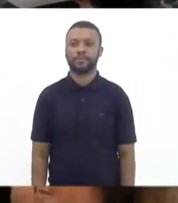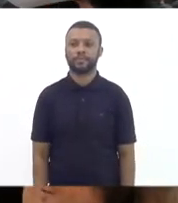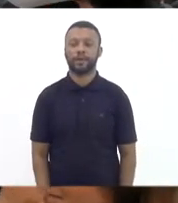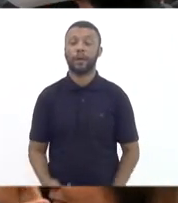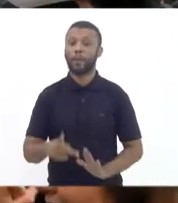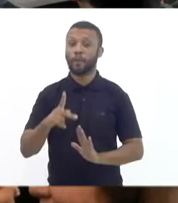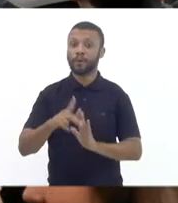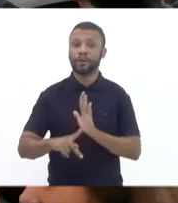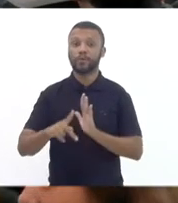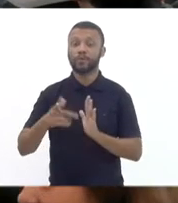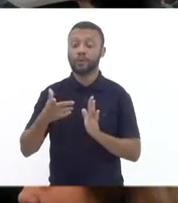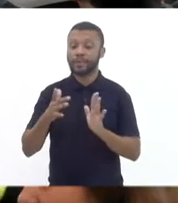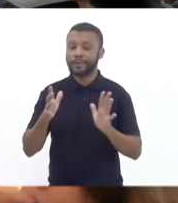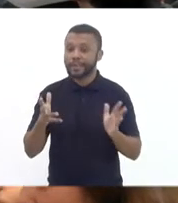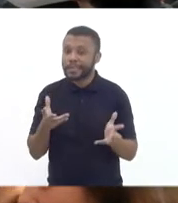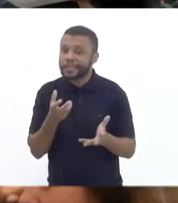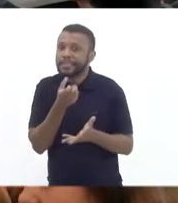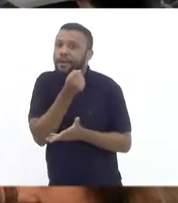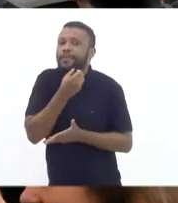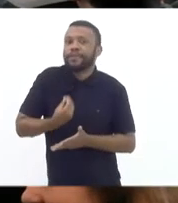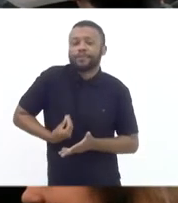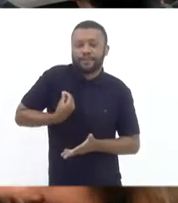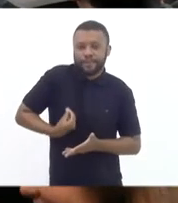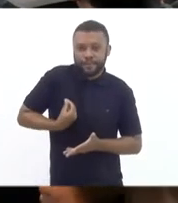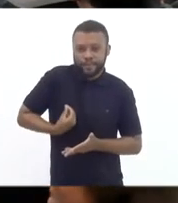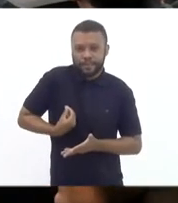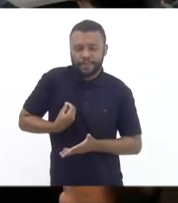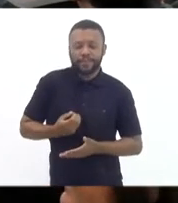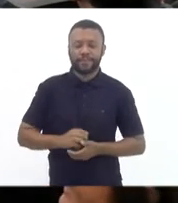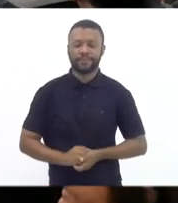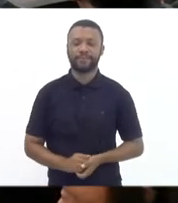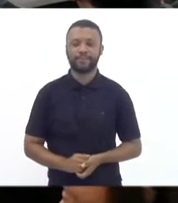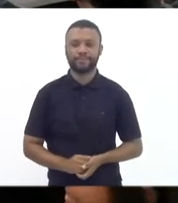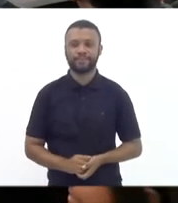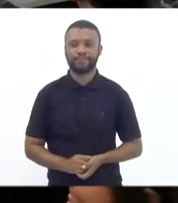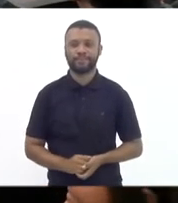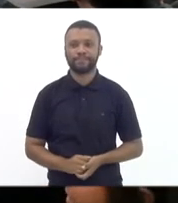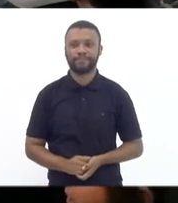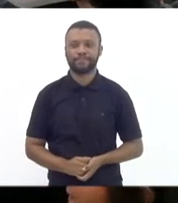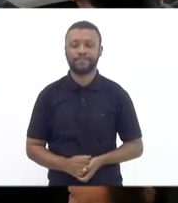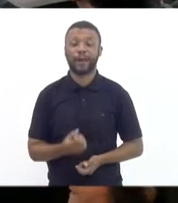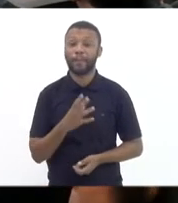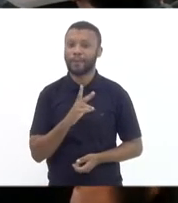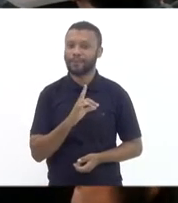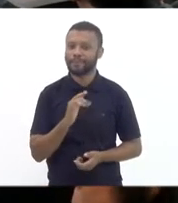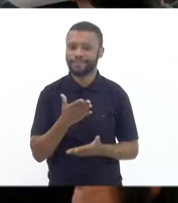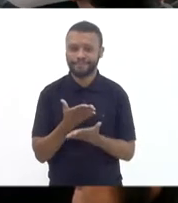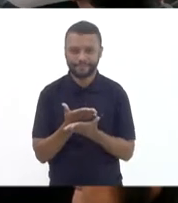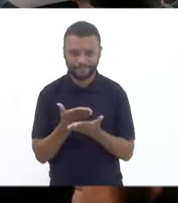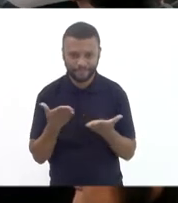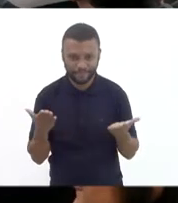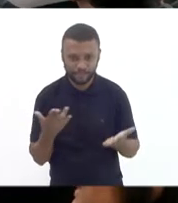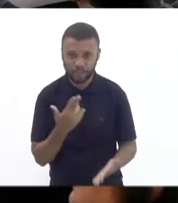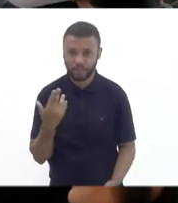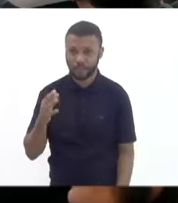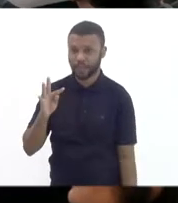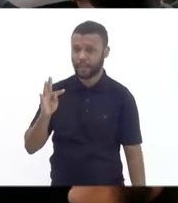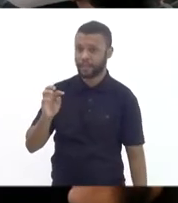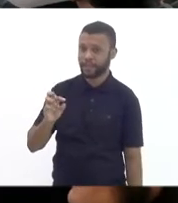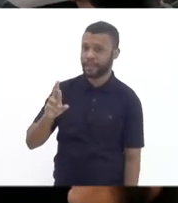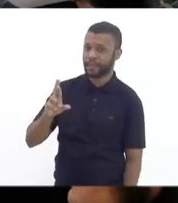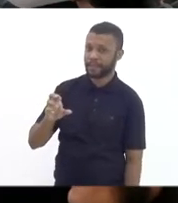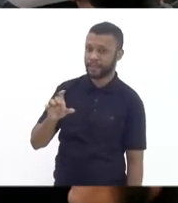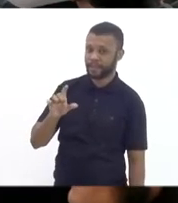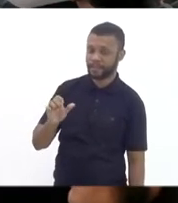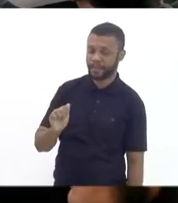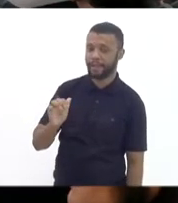Vidas. O dia que isso aqui for Tereza, Lina. Bom dia a todos. Meu nome é Tereza Fernandes, eu faço